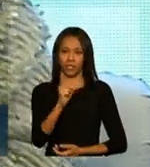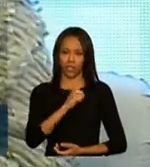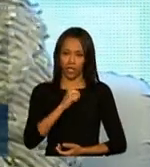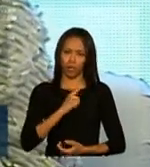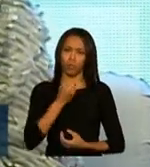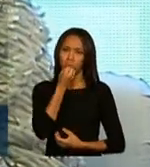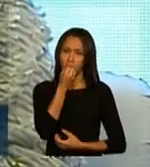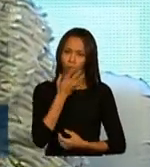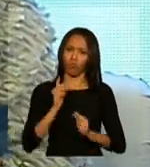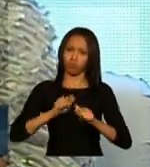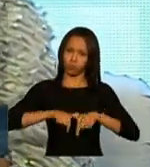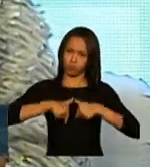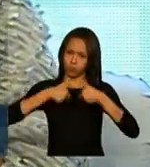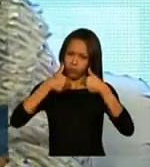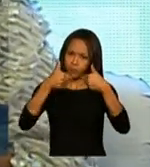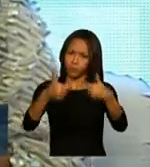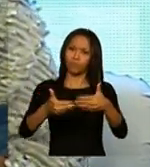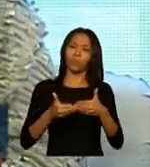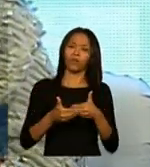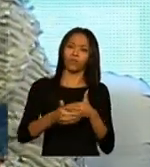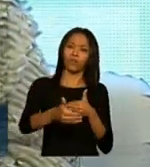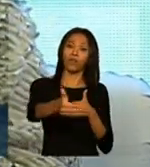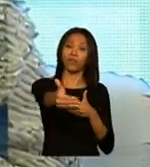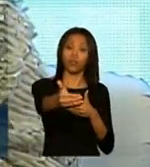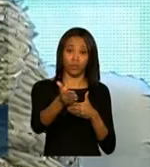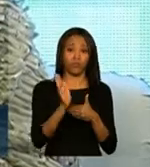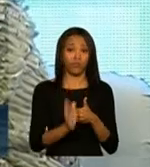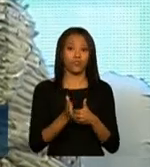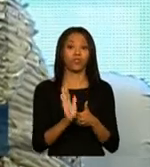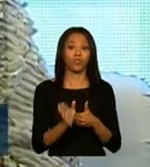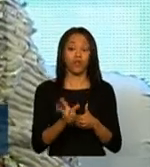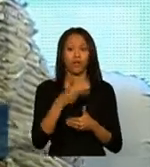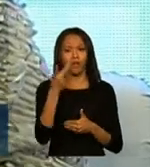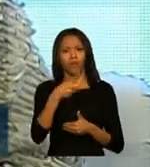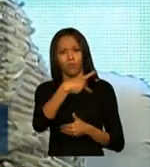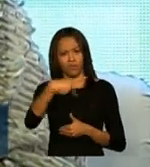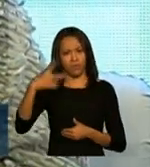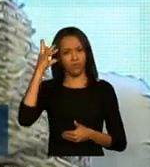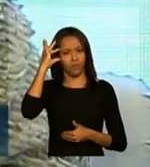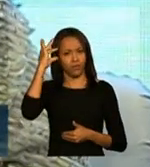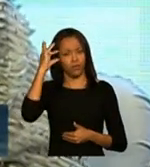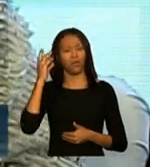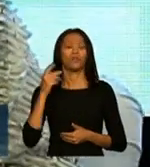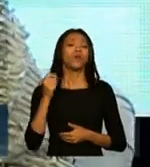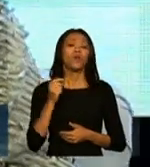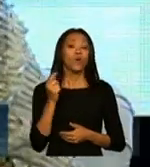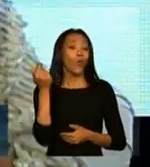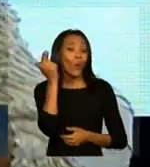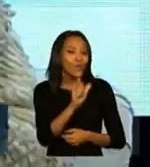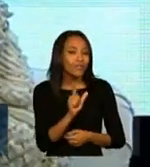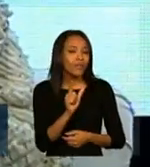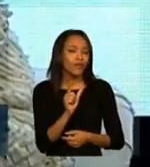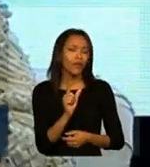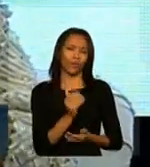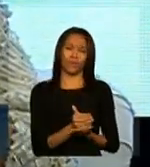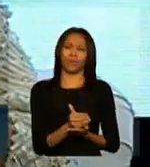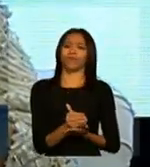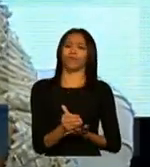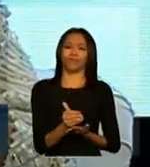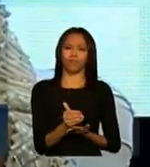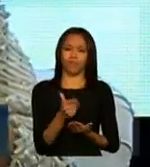bons desafios pela frente, porque, como disse a presidenta, toda conquista é só um começo, e o PA